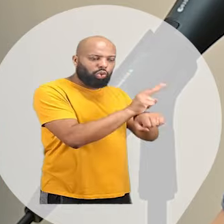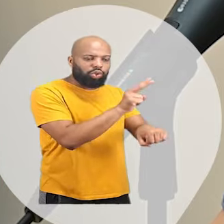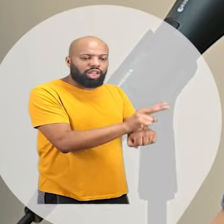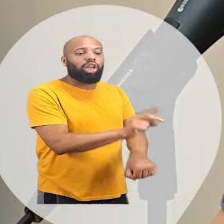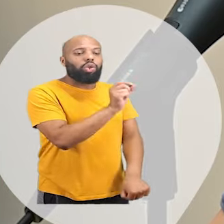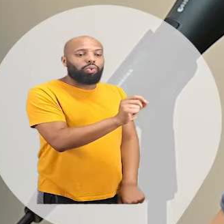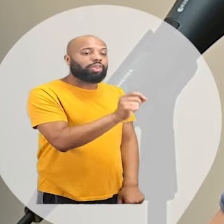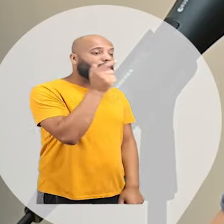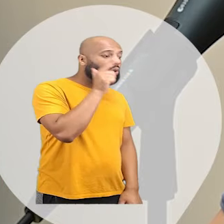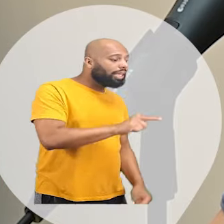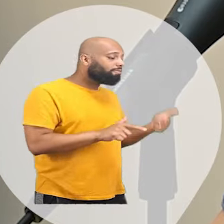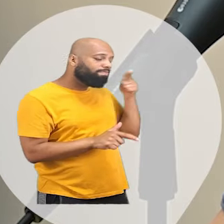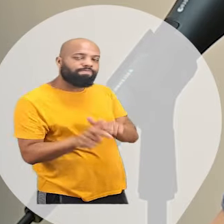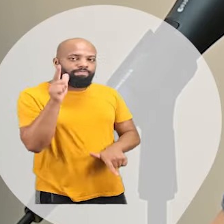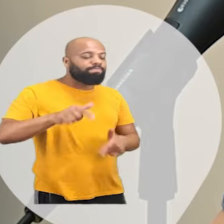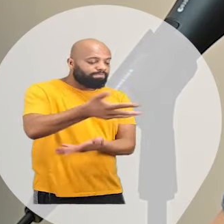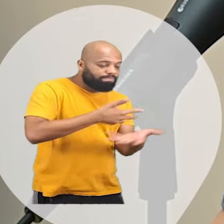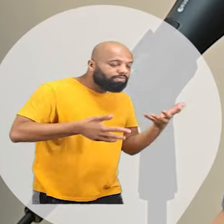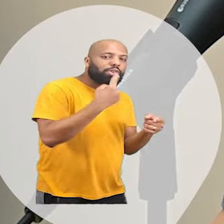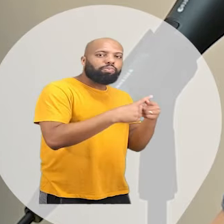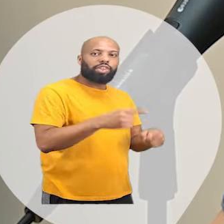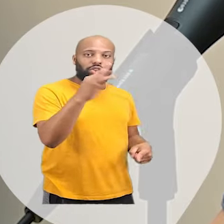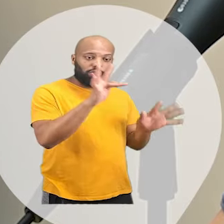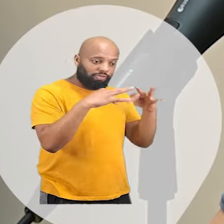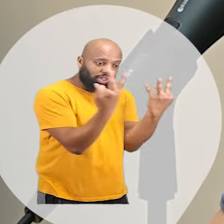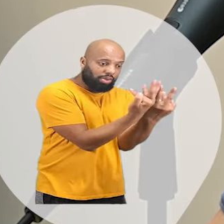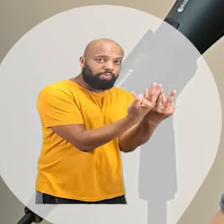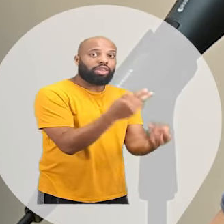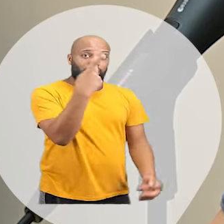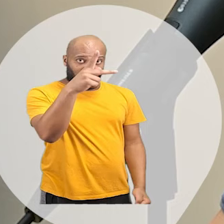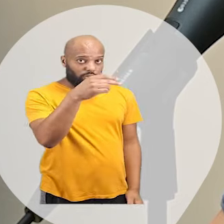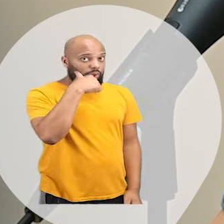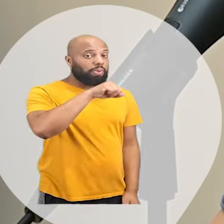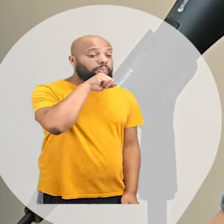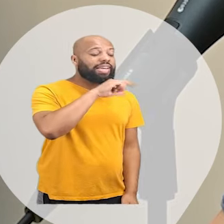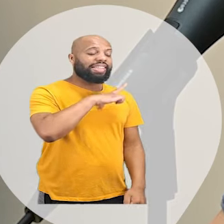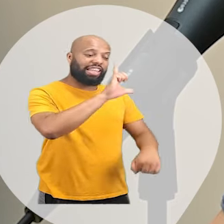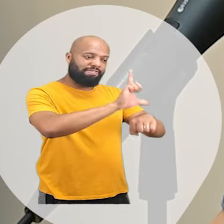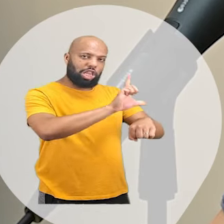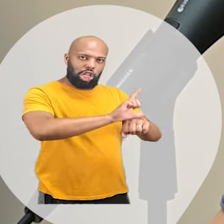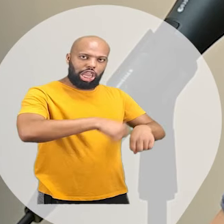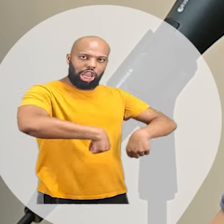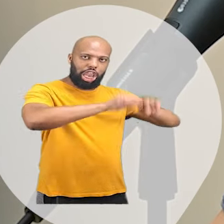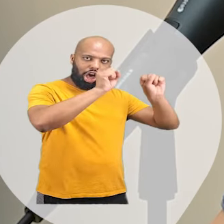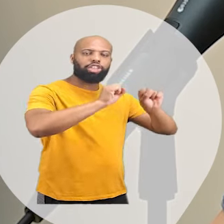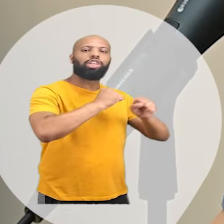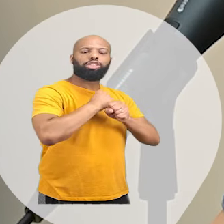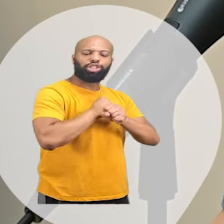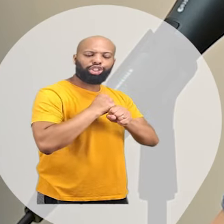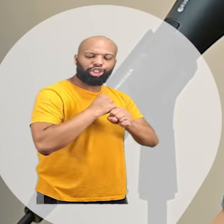cuidado com que sejam ganha até porque você vende uma família que a sua mãe teve loja muitos anos né